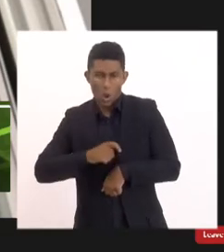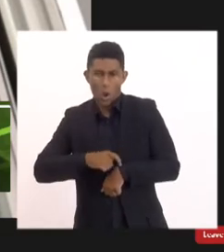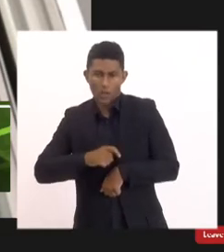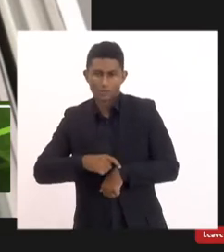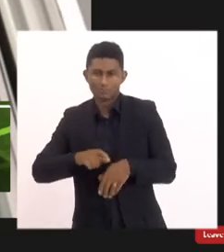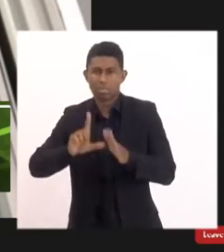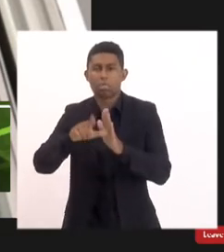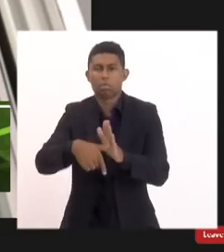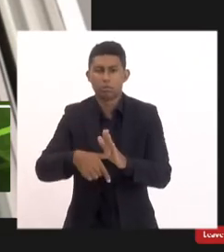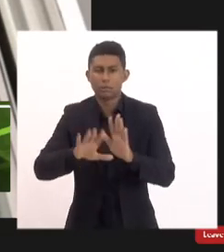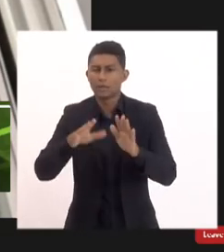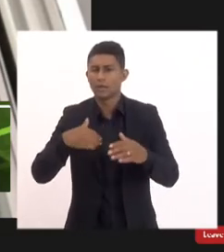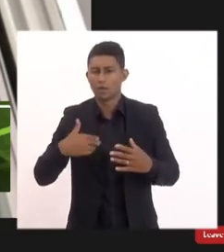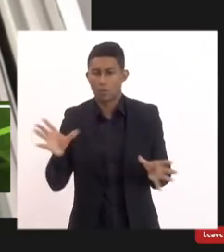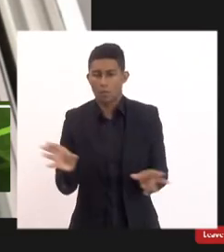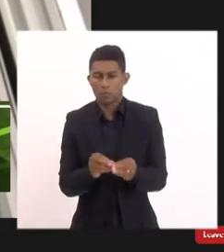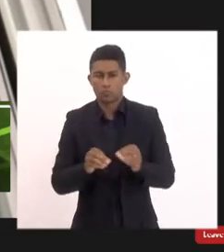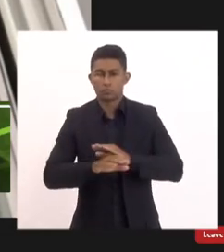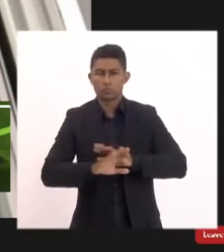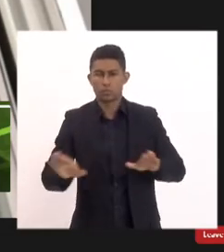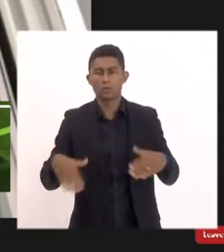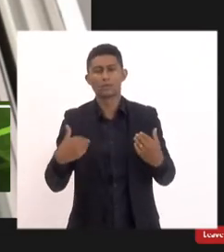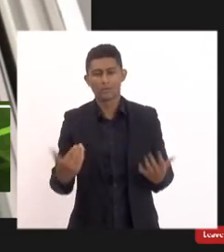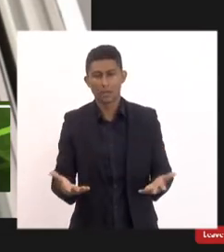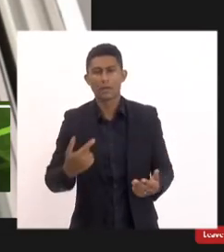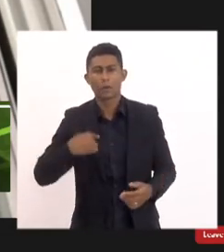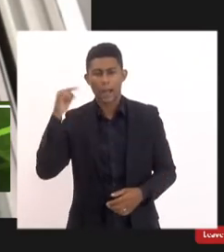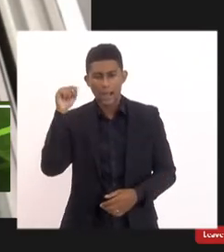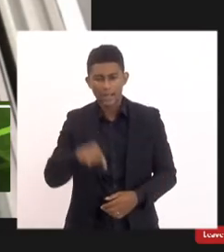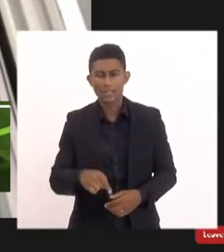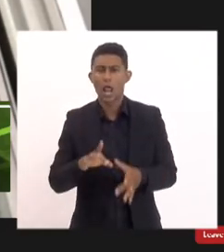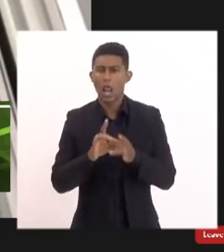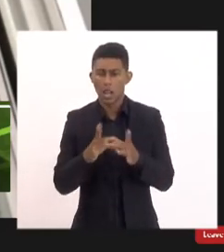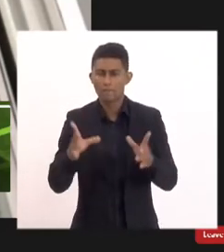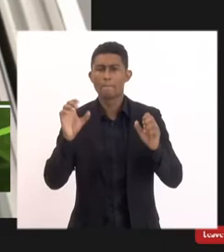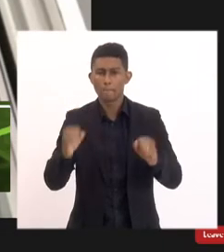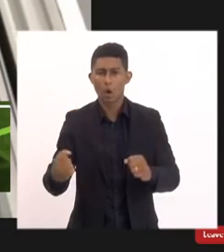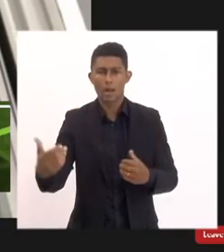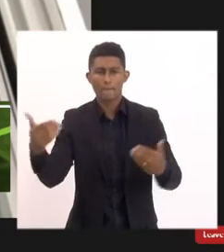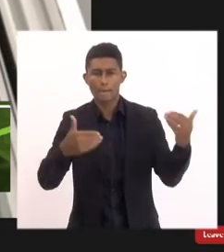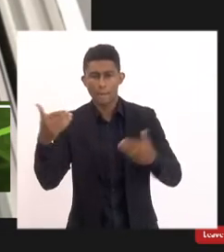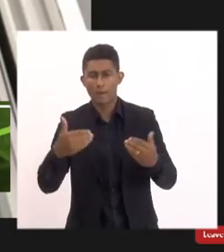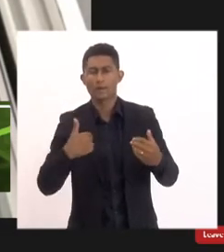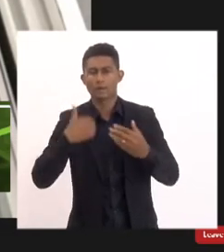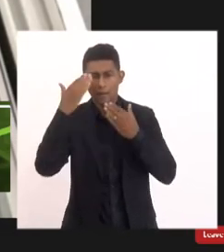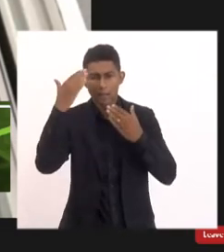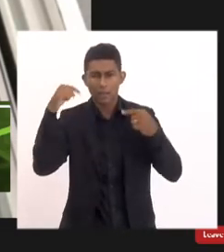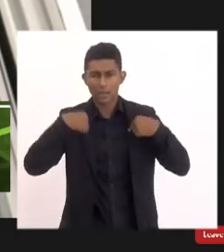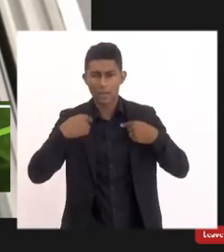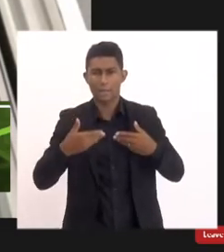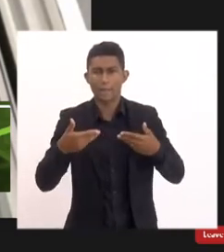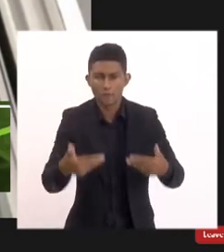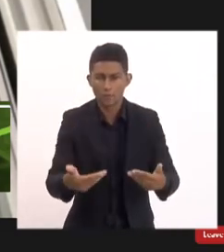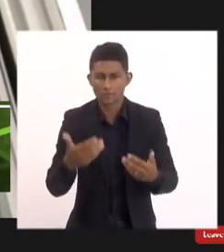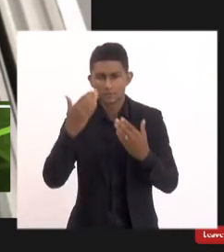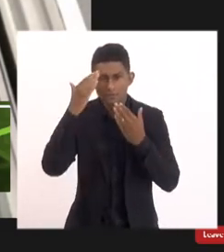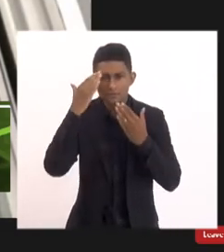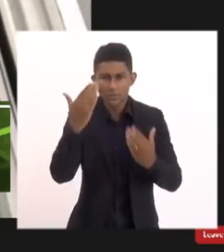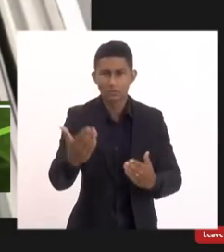falar, me coloco à disposição da comissão parlamentar e agradeço mais uma vez o convite. Obrigada, deputado.